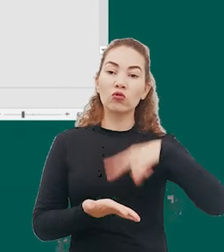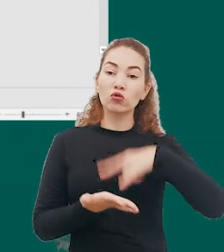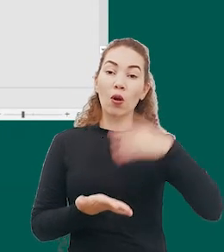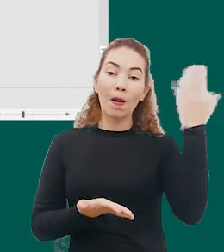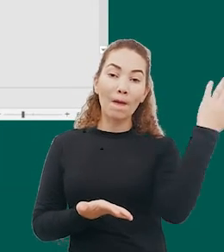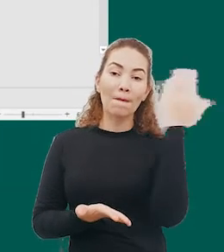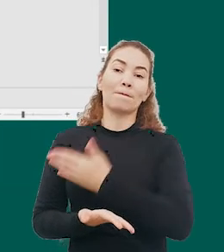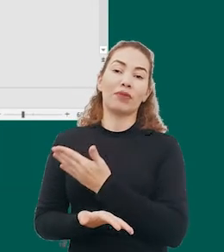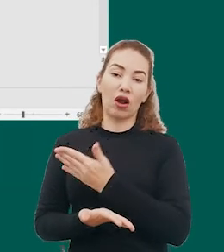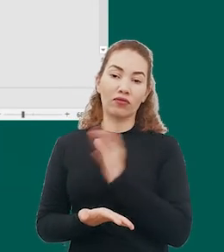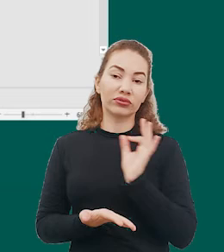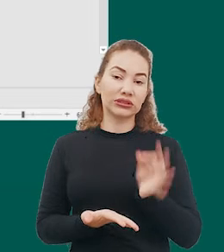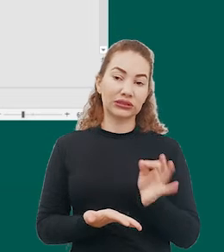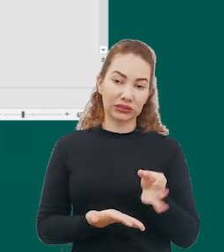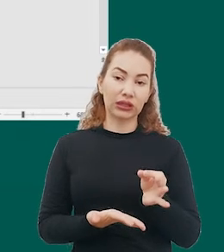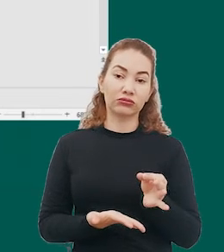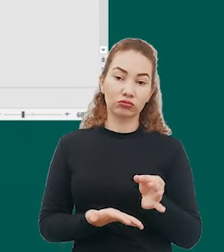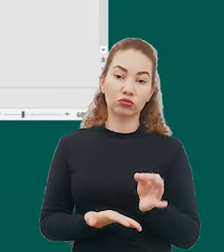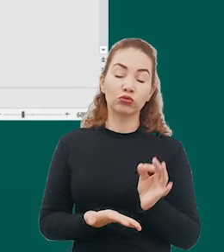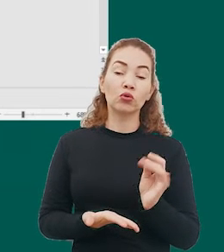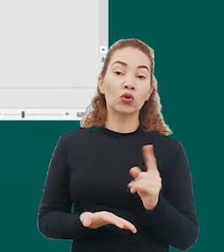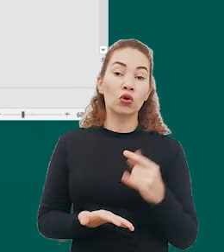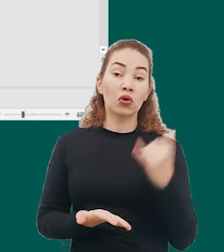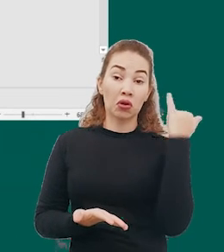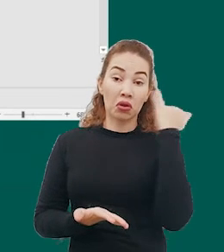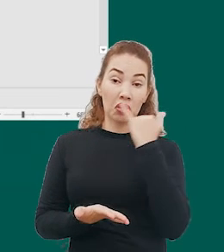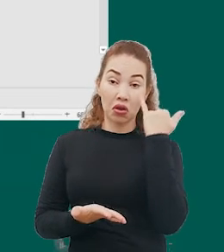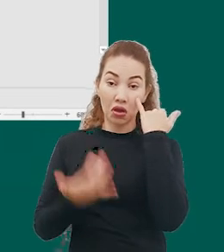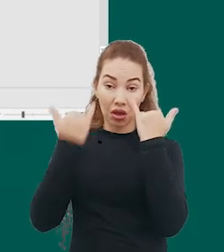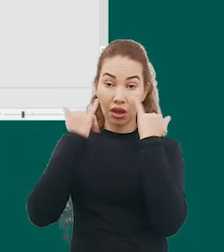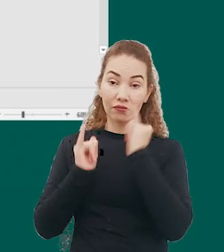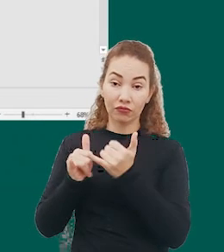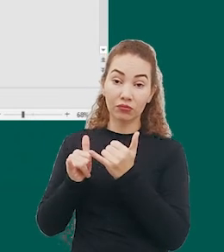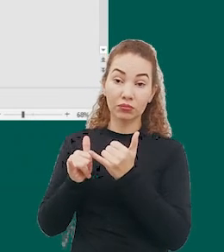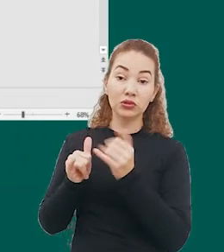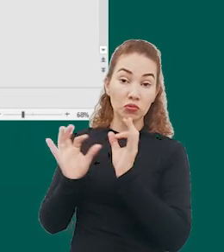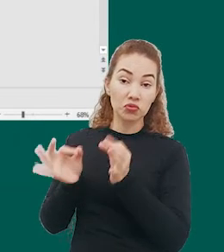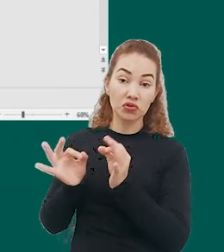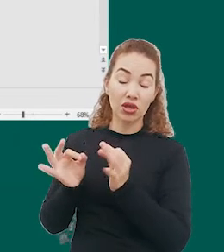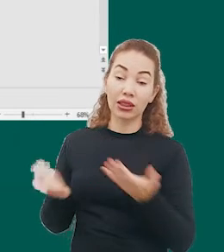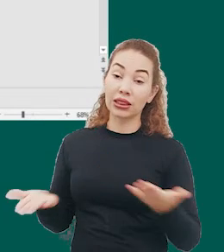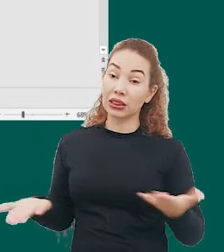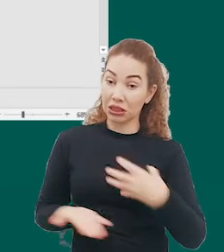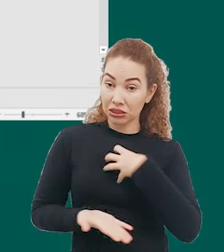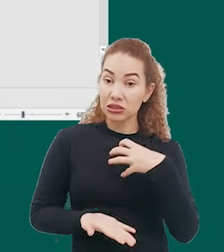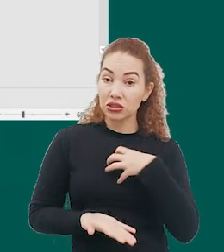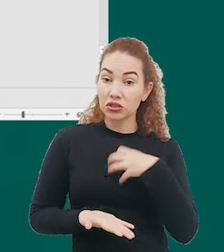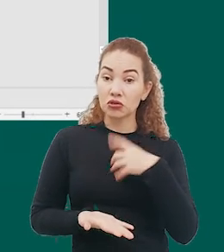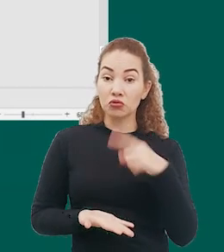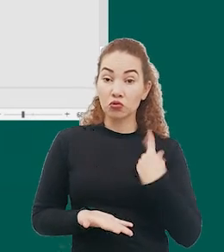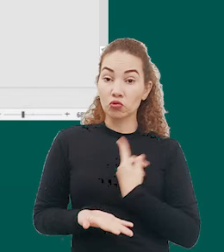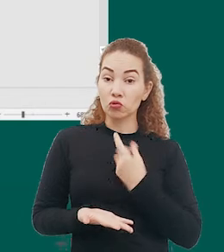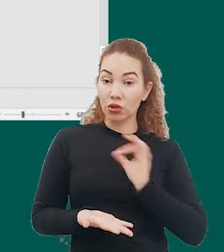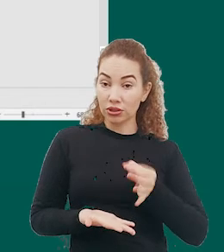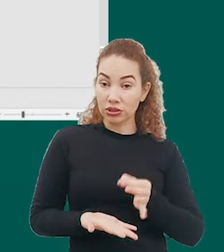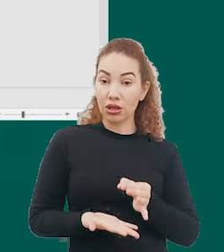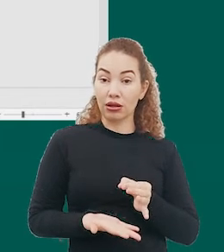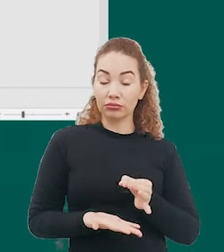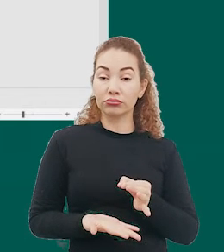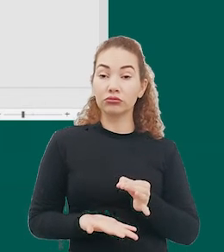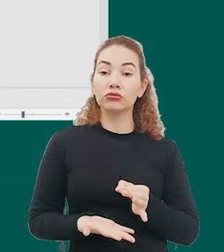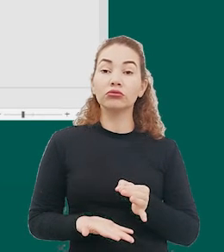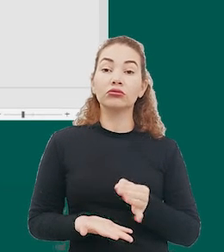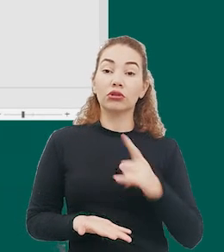que comprovem, né, que a nossa informação está correta. Então, neste caso de nós estarmos corretos,